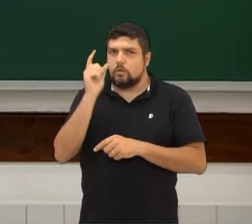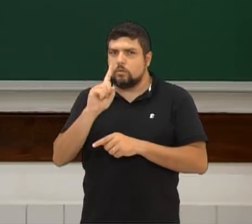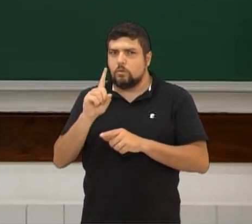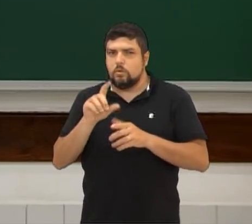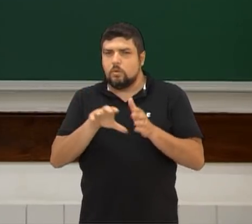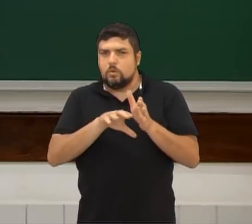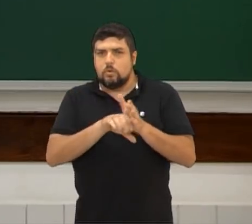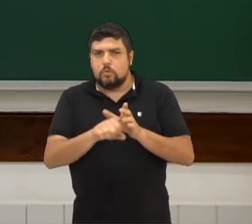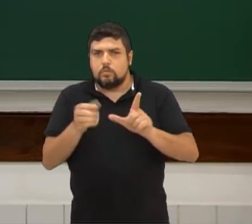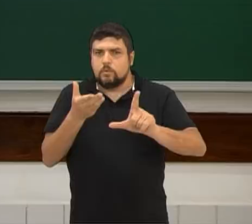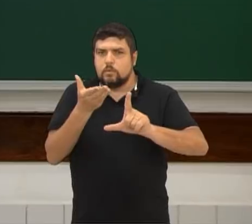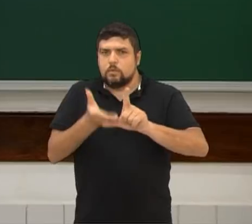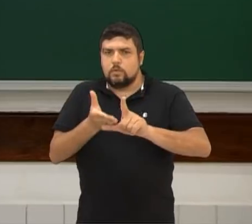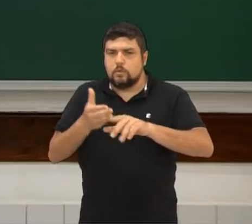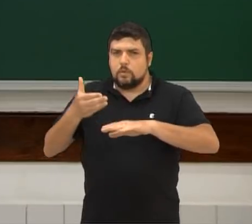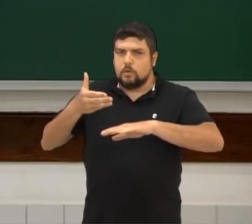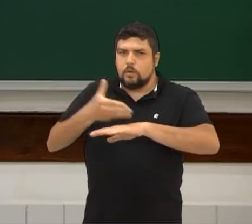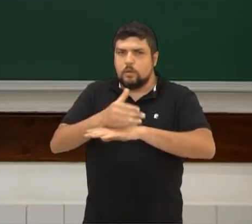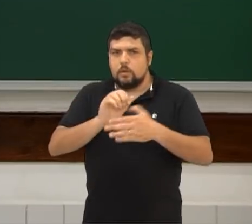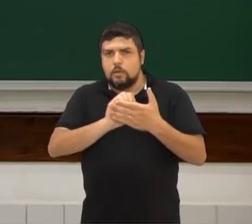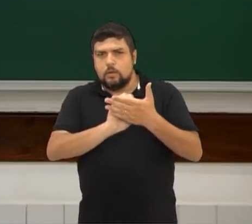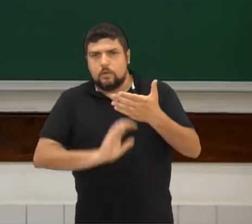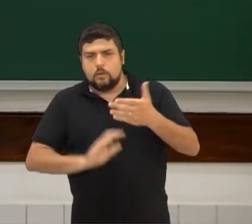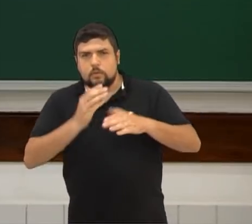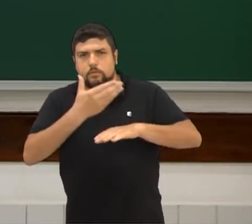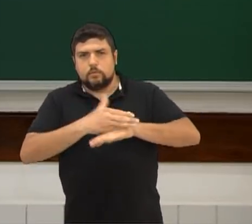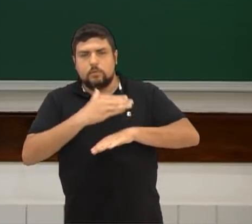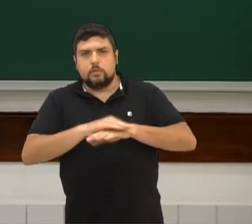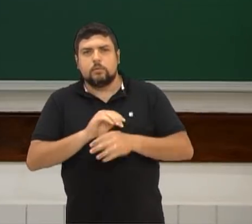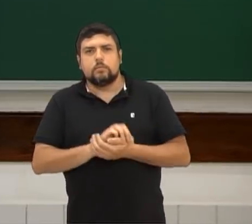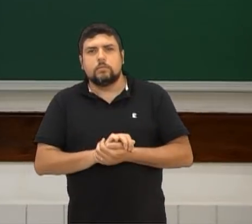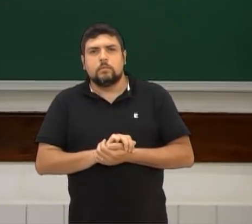realização das atividades. Caso não possa acessar